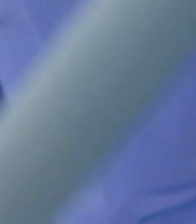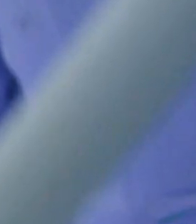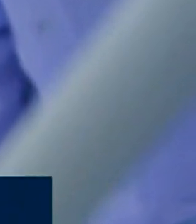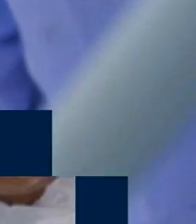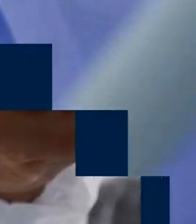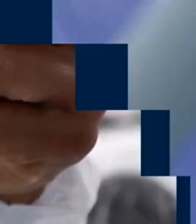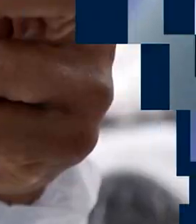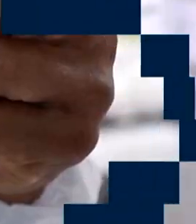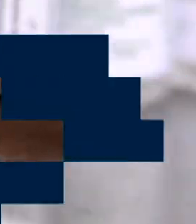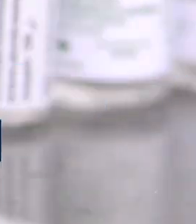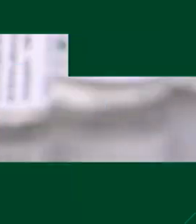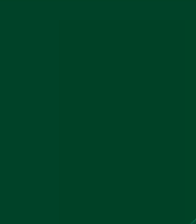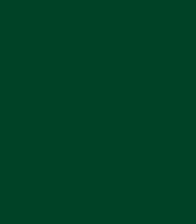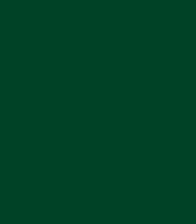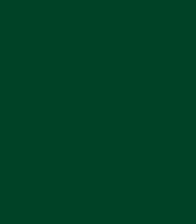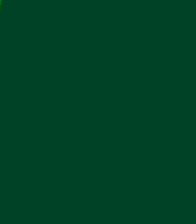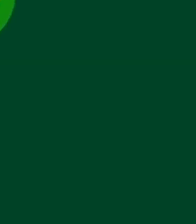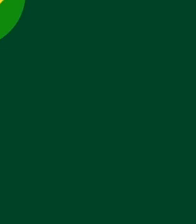Música